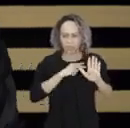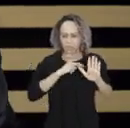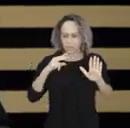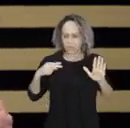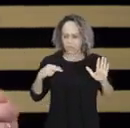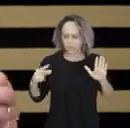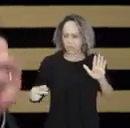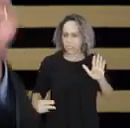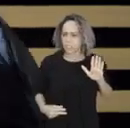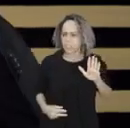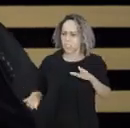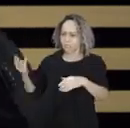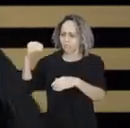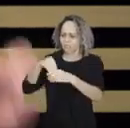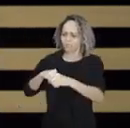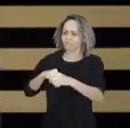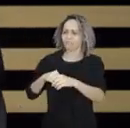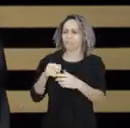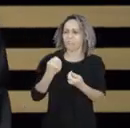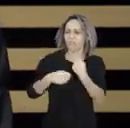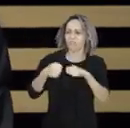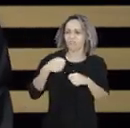Fabricação de eletrodoméstico.